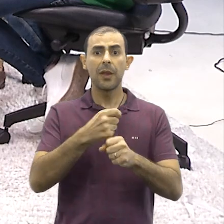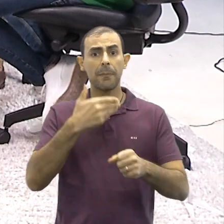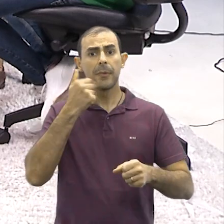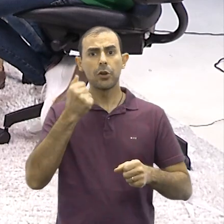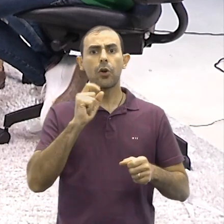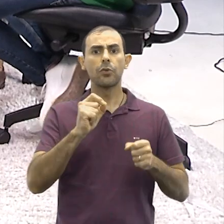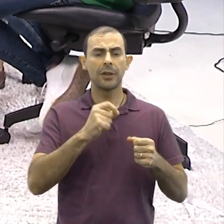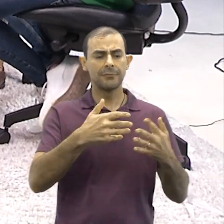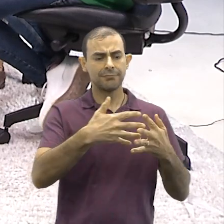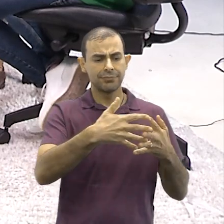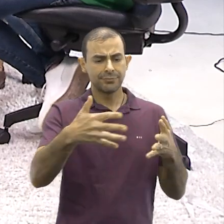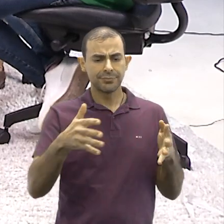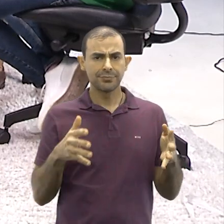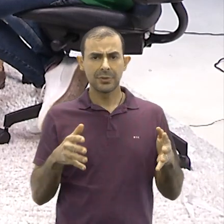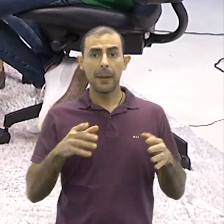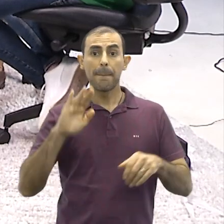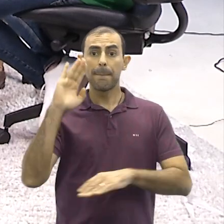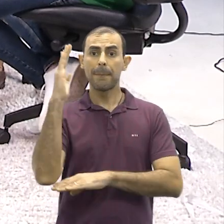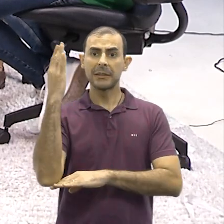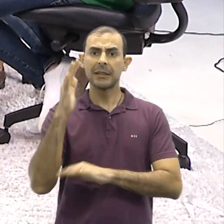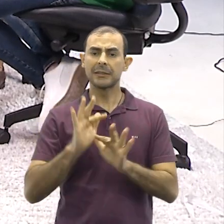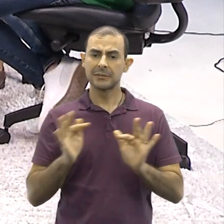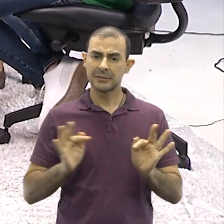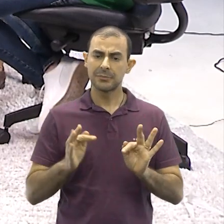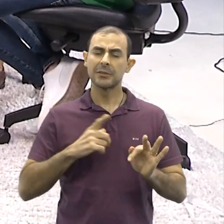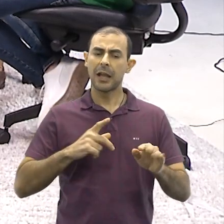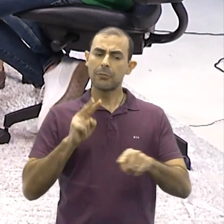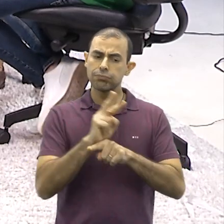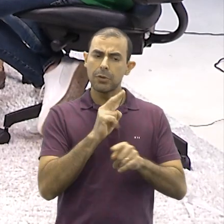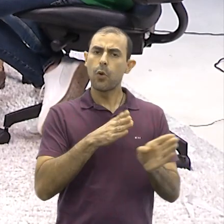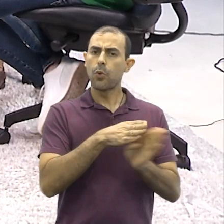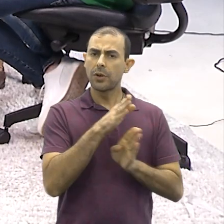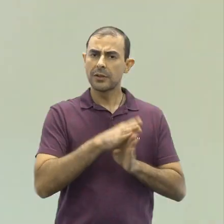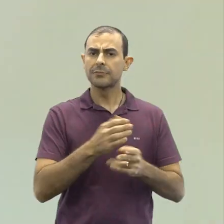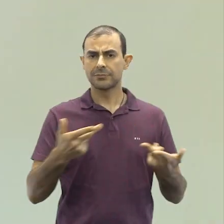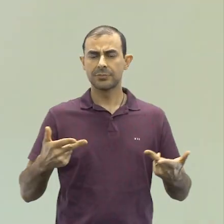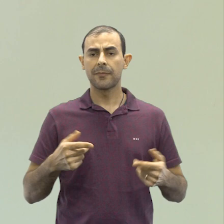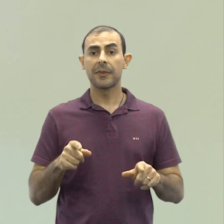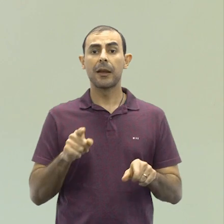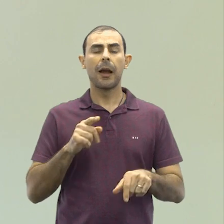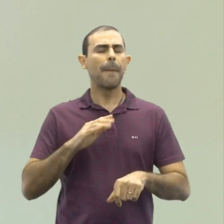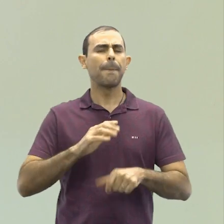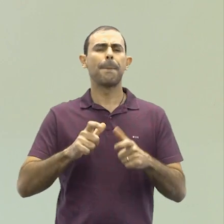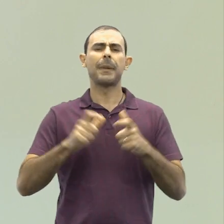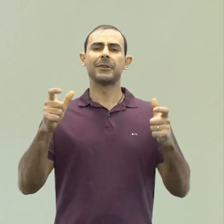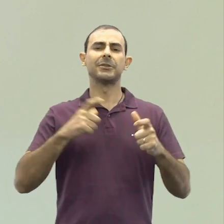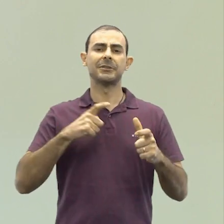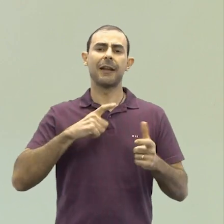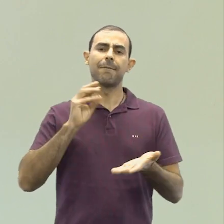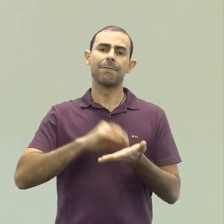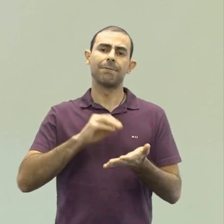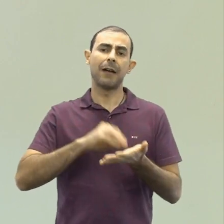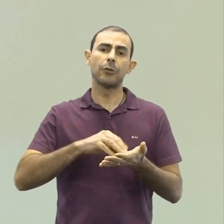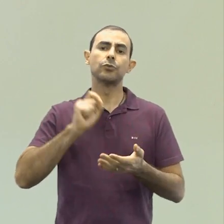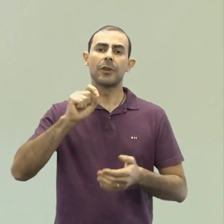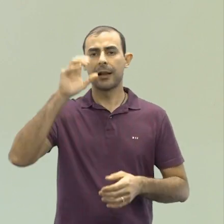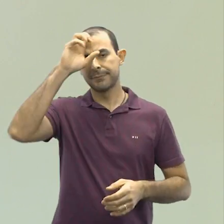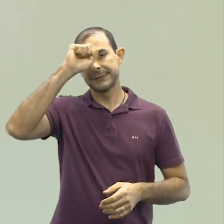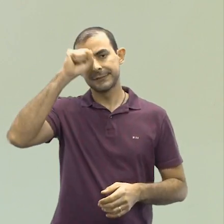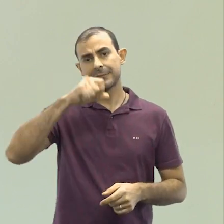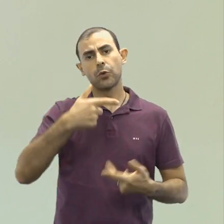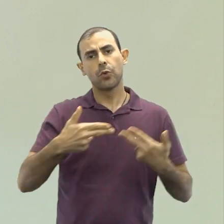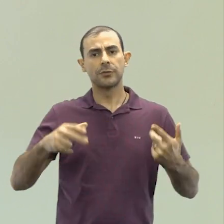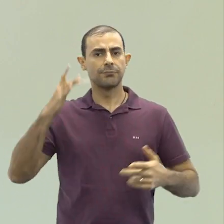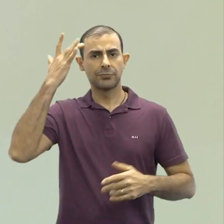mais fácil por conta do orçamento, mas que a gente consegue solucionar algum desses problemas. A grande maioria é por falta de conhecimento. Tem sim aquele percentual